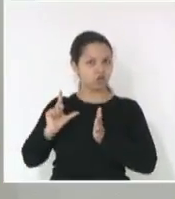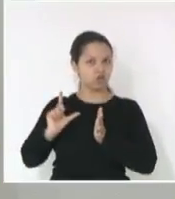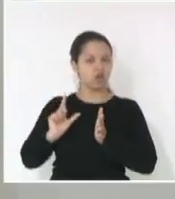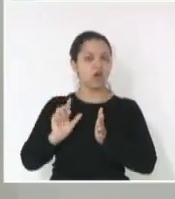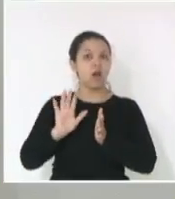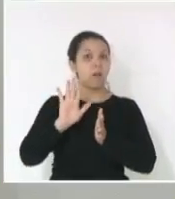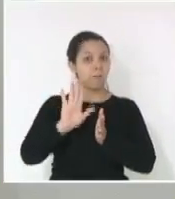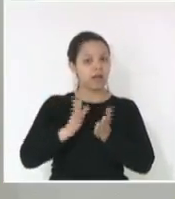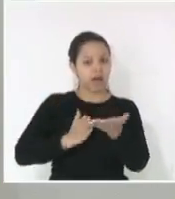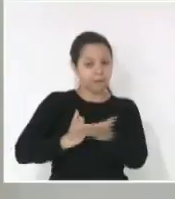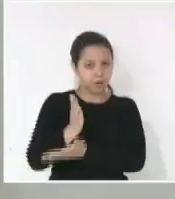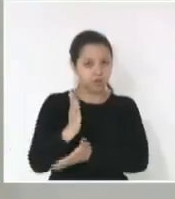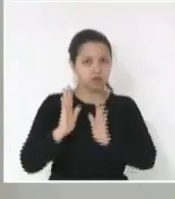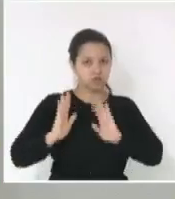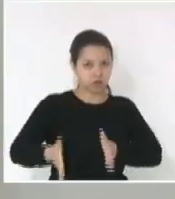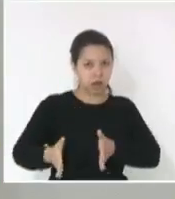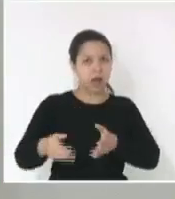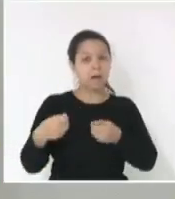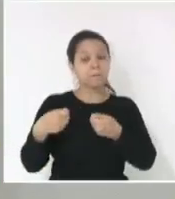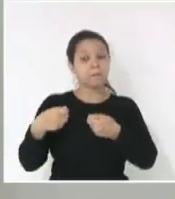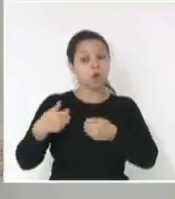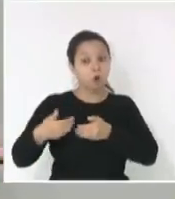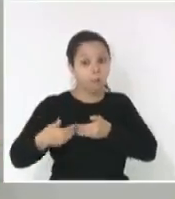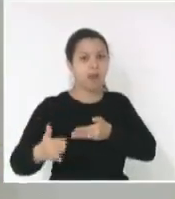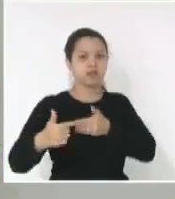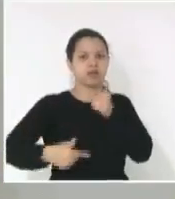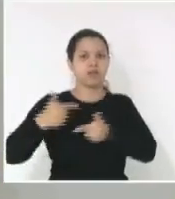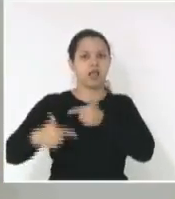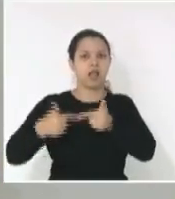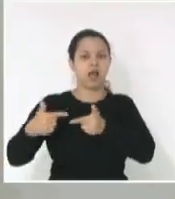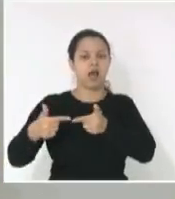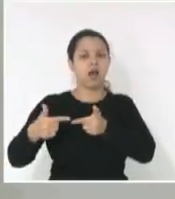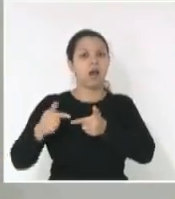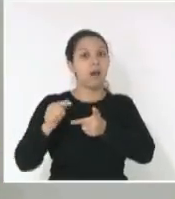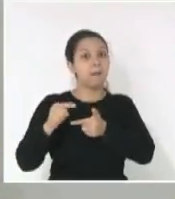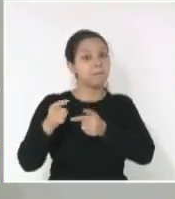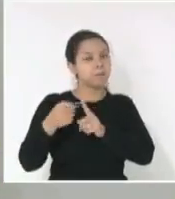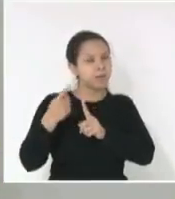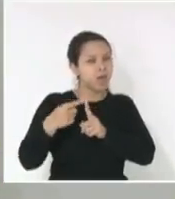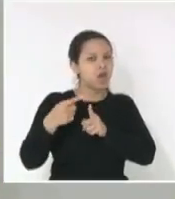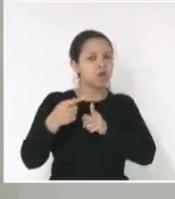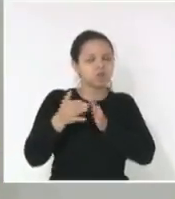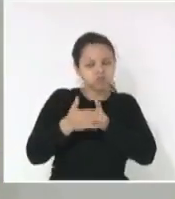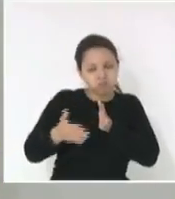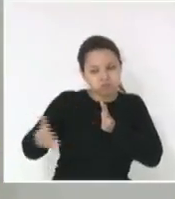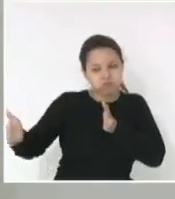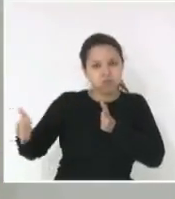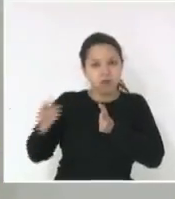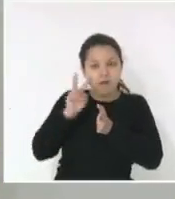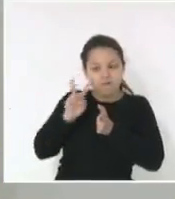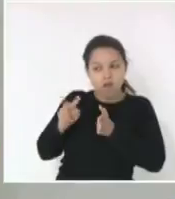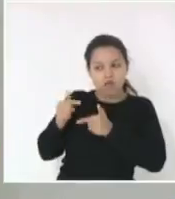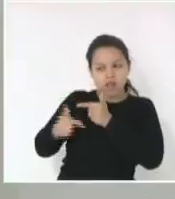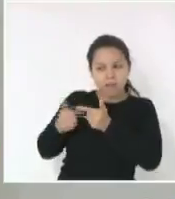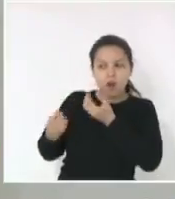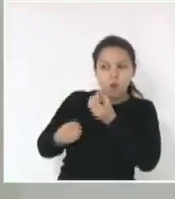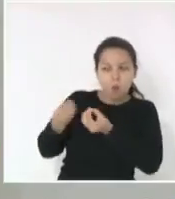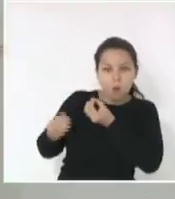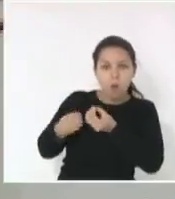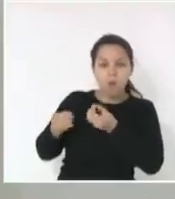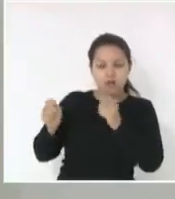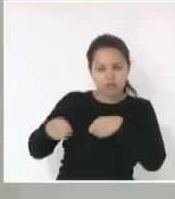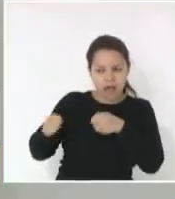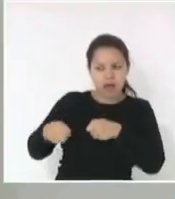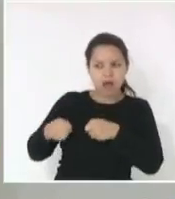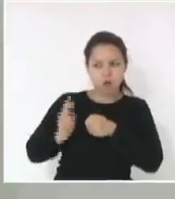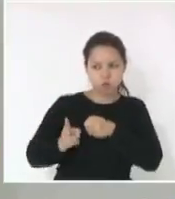tempo de avaliação pelo seu trabalho para ver se ele preenche os requisitos para o